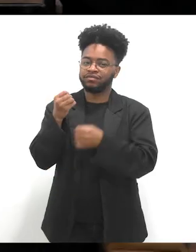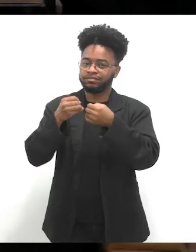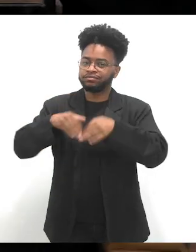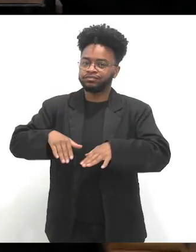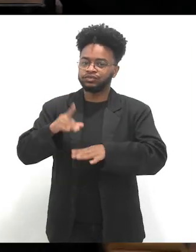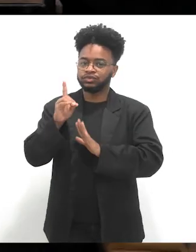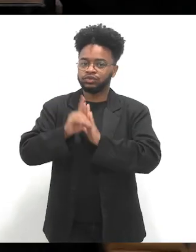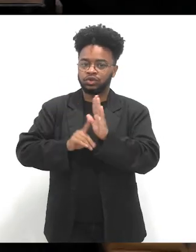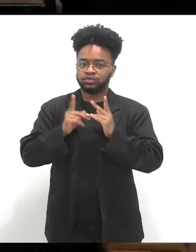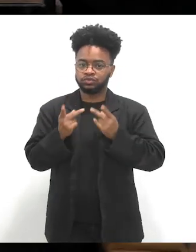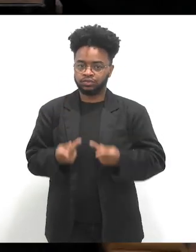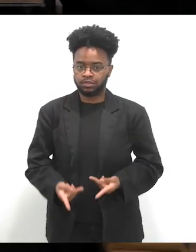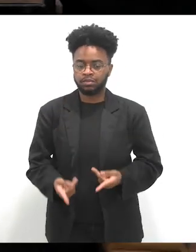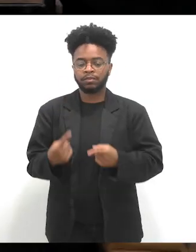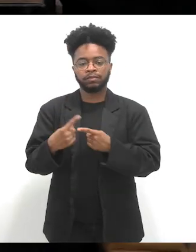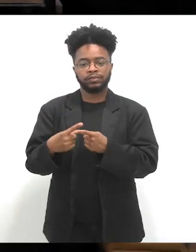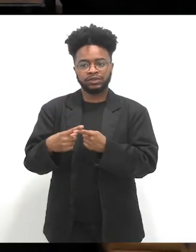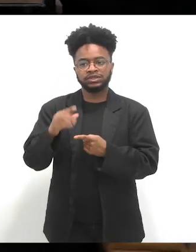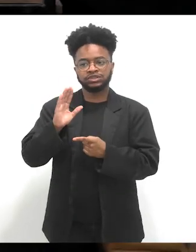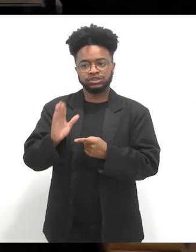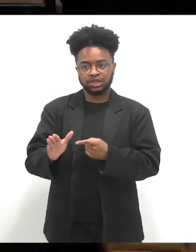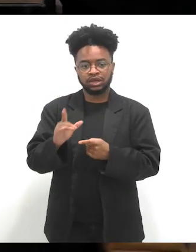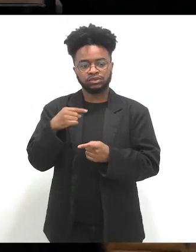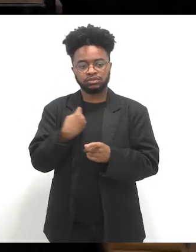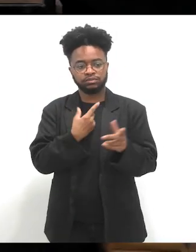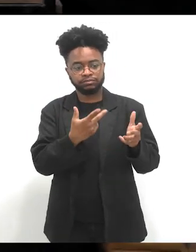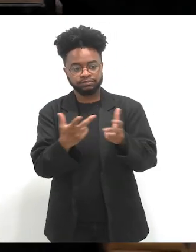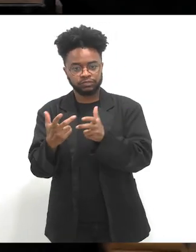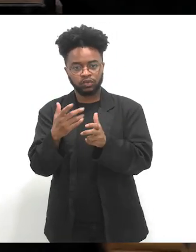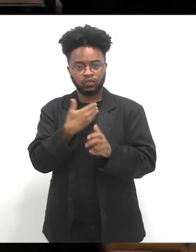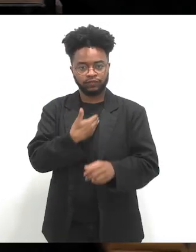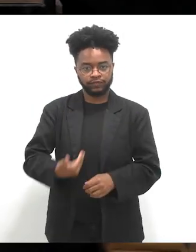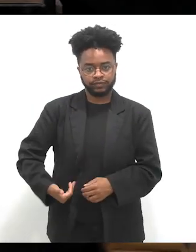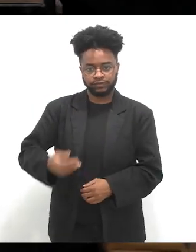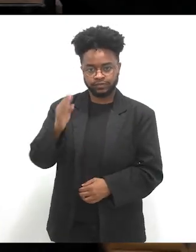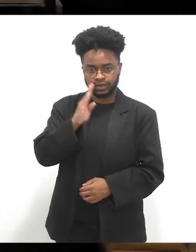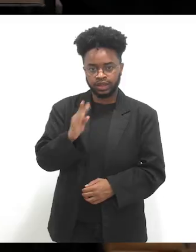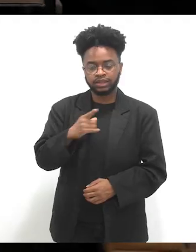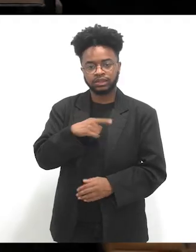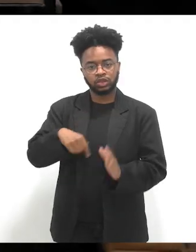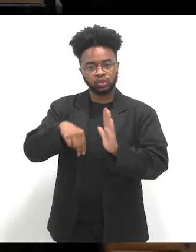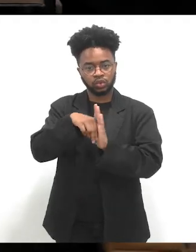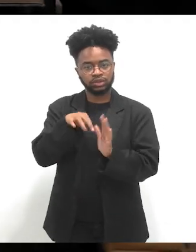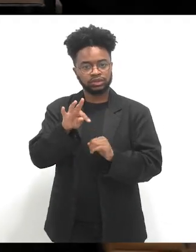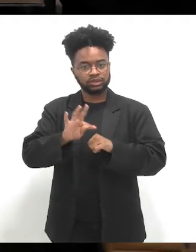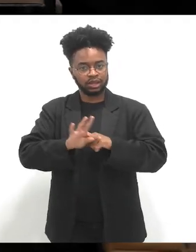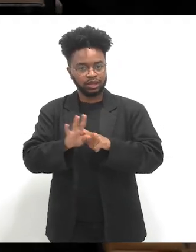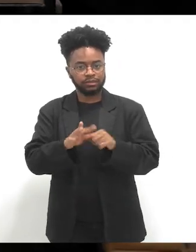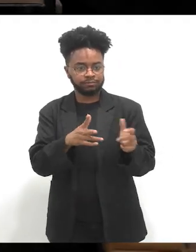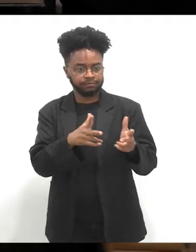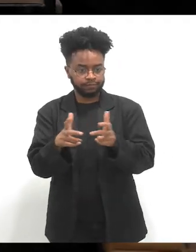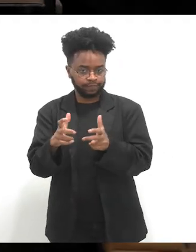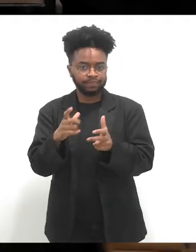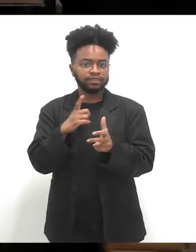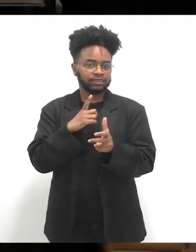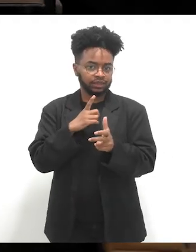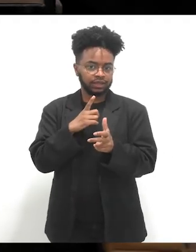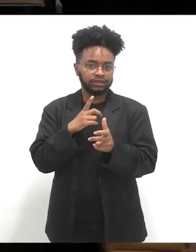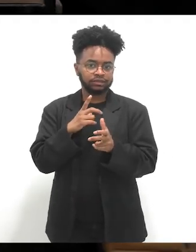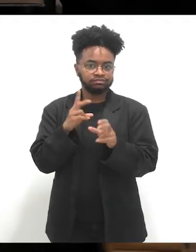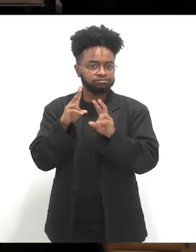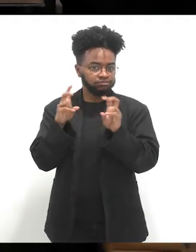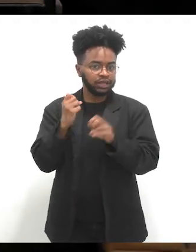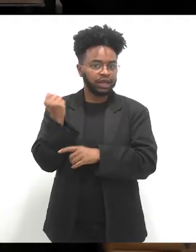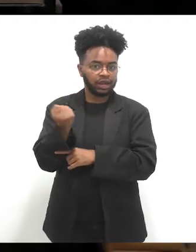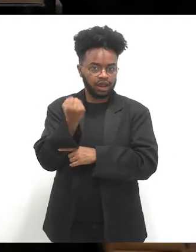generalizada violação de direitos humanos, que já é previamente reconhecida pelo governo brasileiro. Então, existem notas técnicas que compreendem que existe uma situação